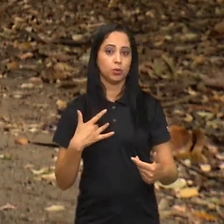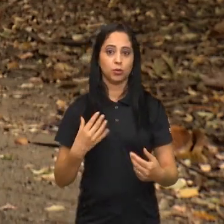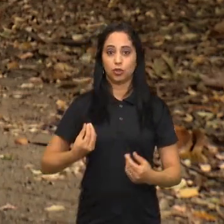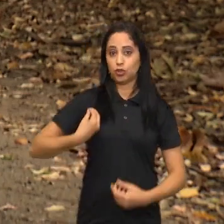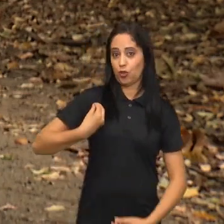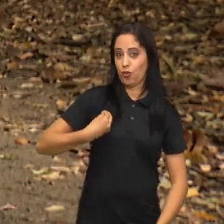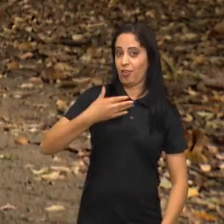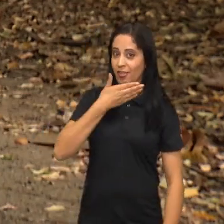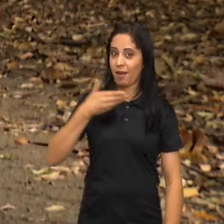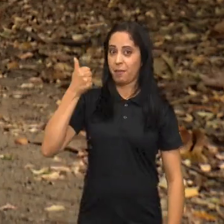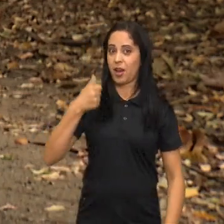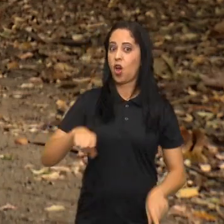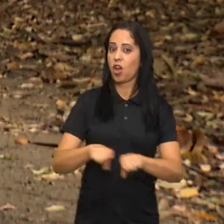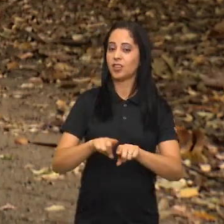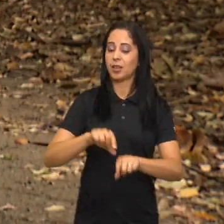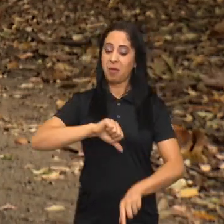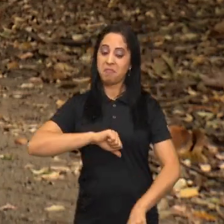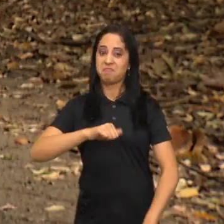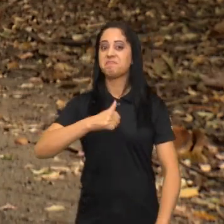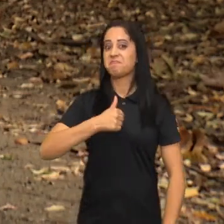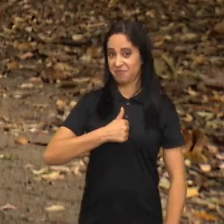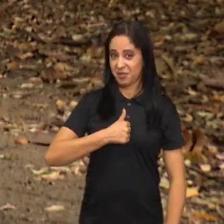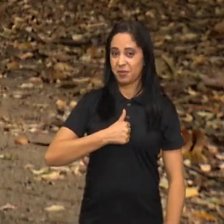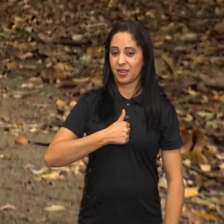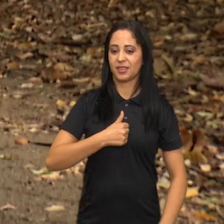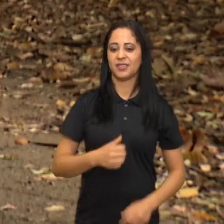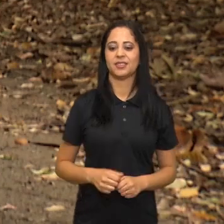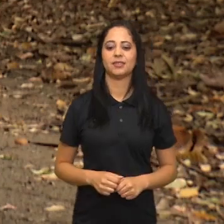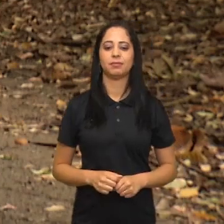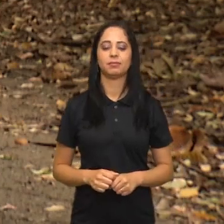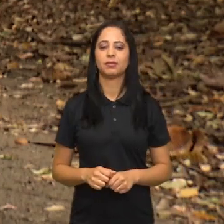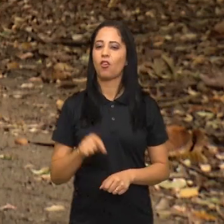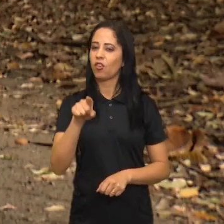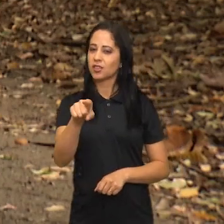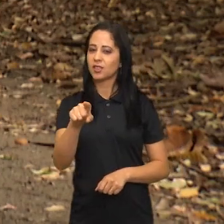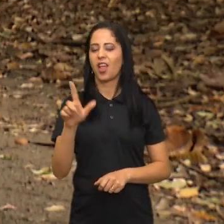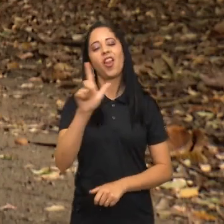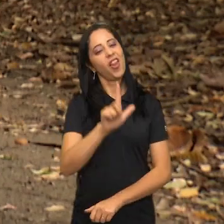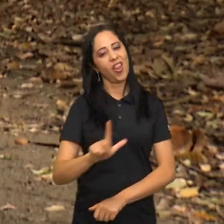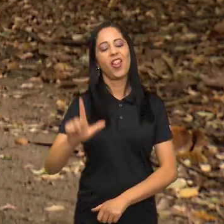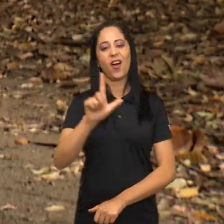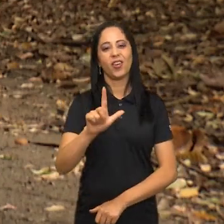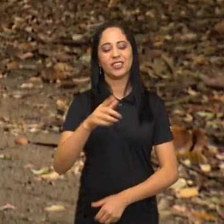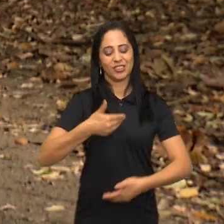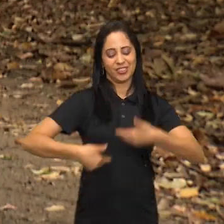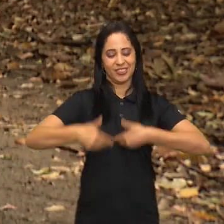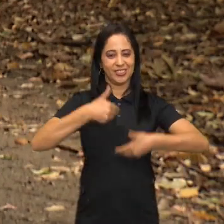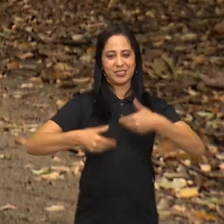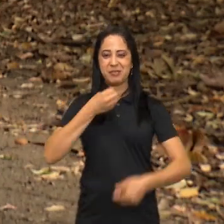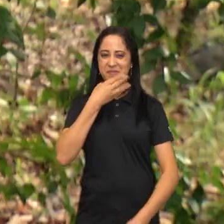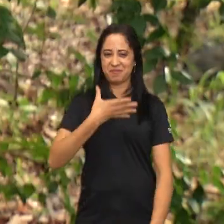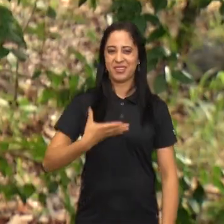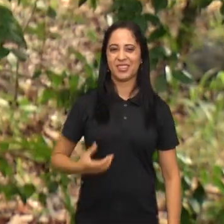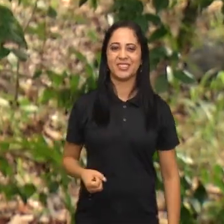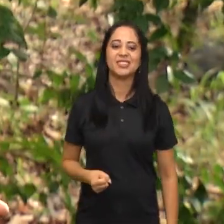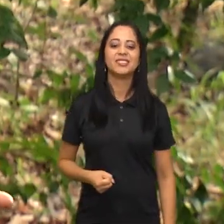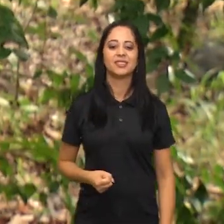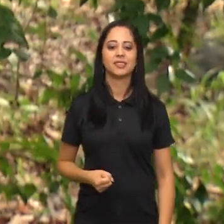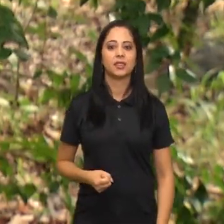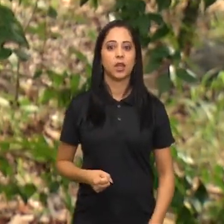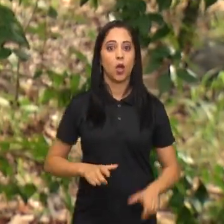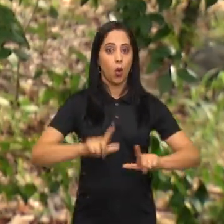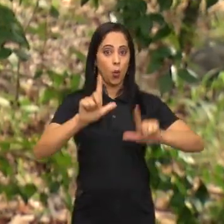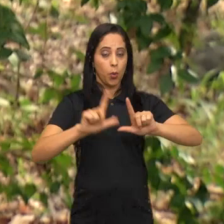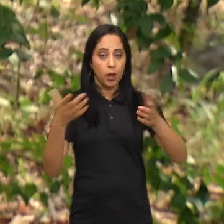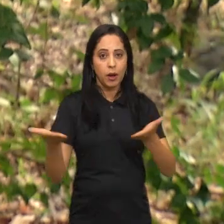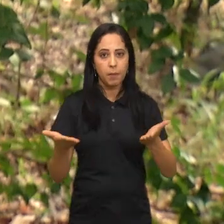de vida e bem-estar com especialistas. Tudo para deixar você, é claro, de bem com você. No programa de hoje